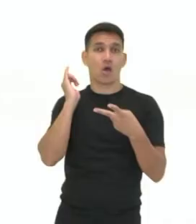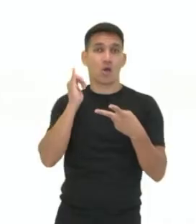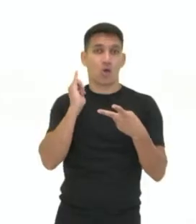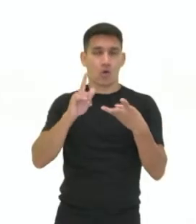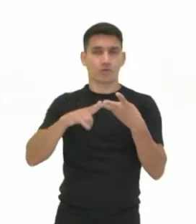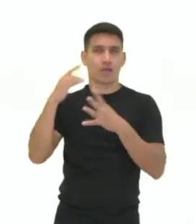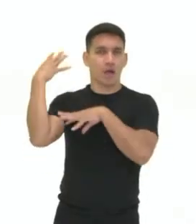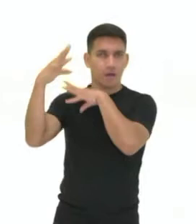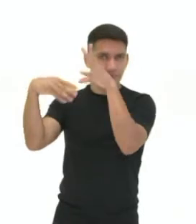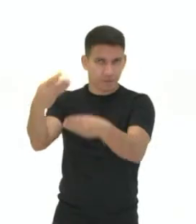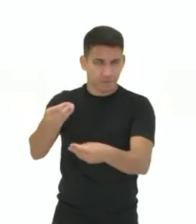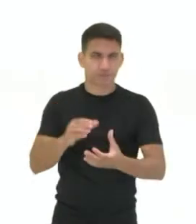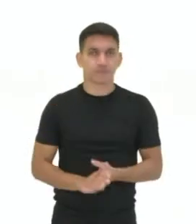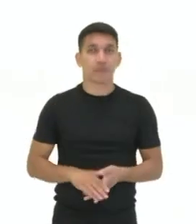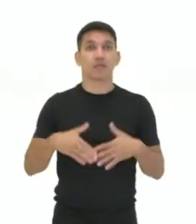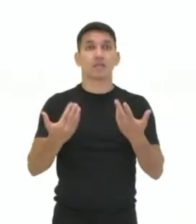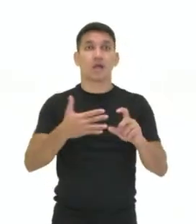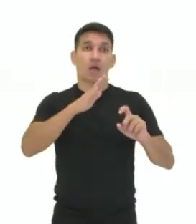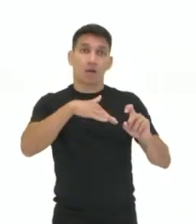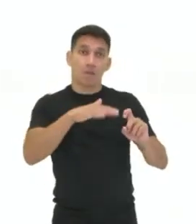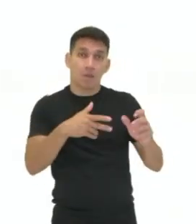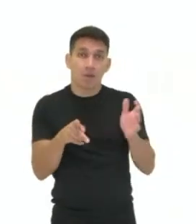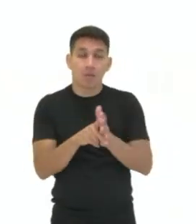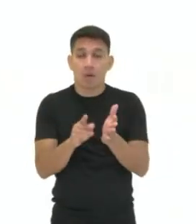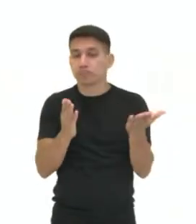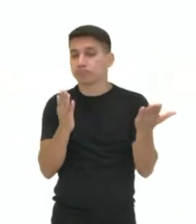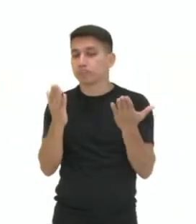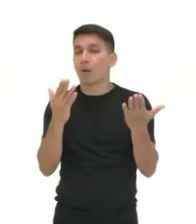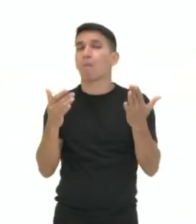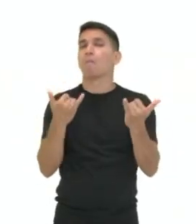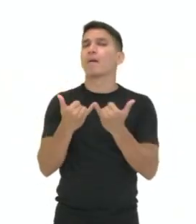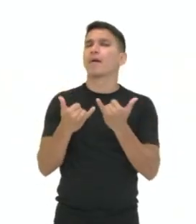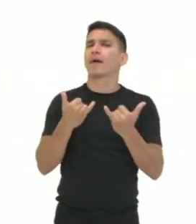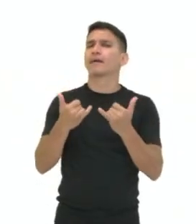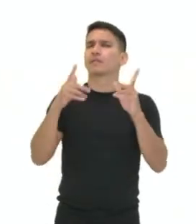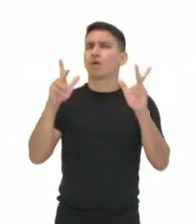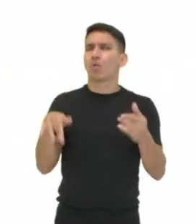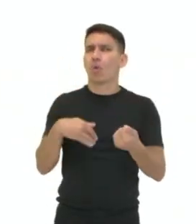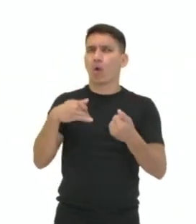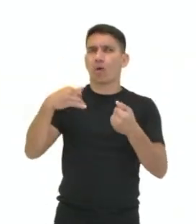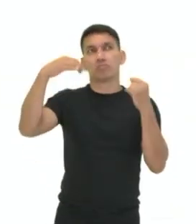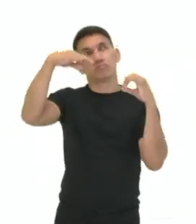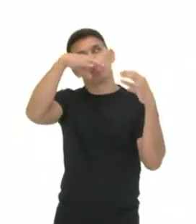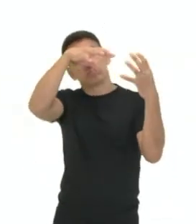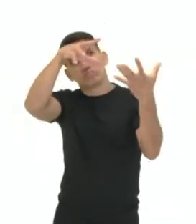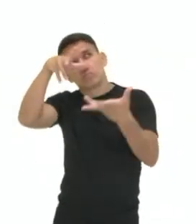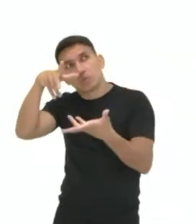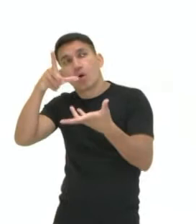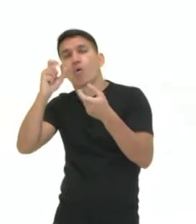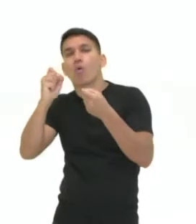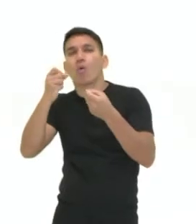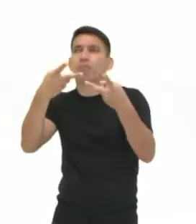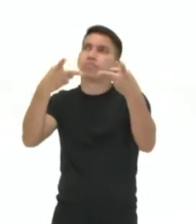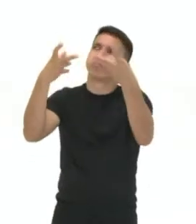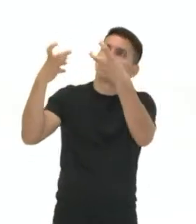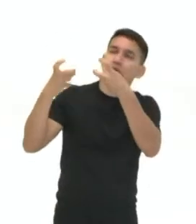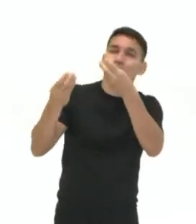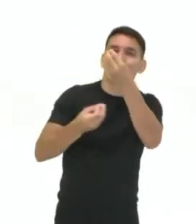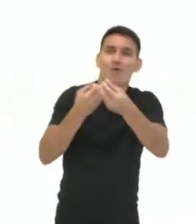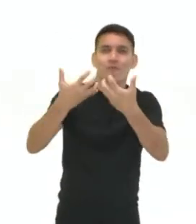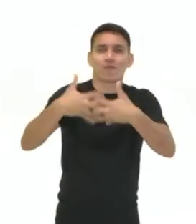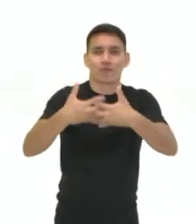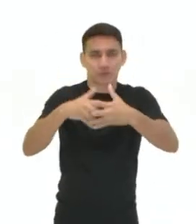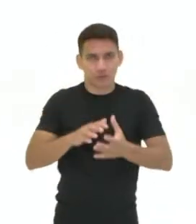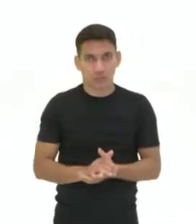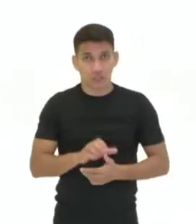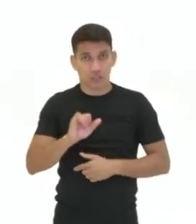Bom, os mitos de origem possuem um paralelo com a ideia de cosmovisão. Cosmovisão, visão do universo. Se por um lado os mitos